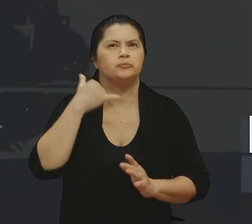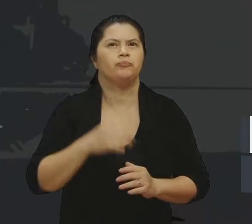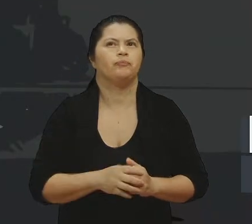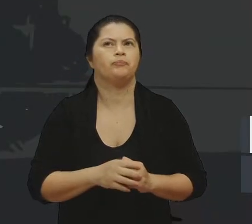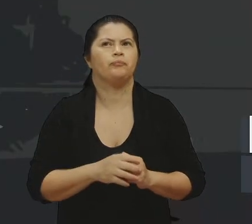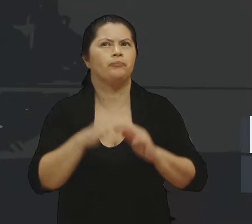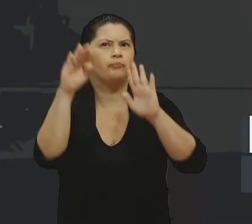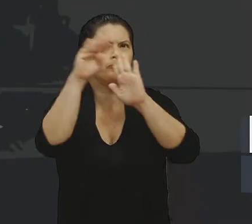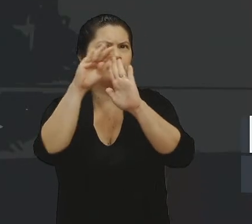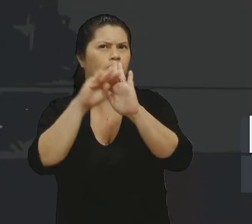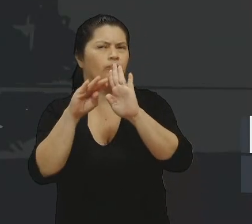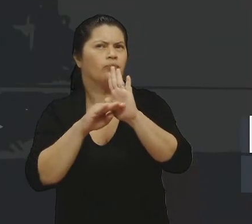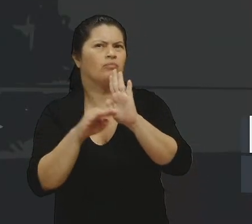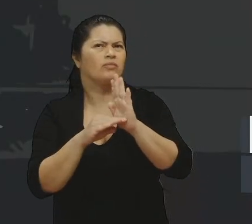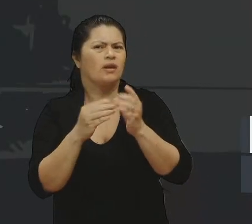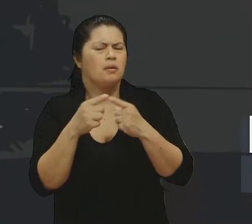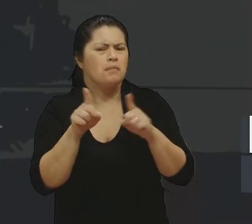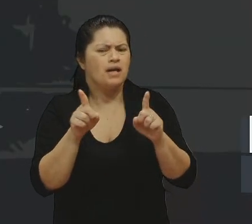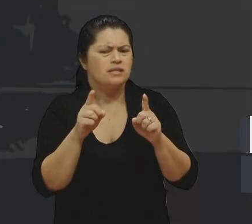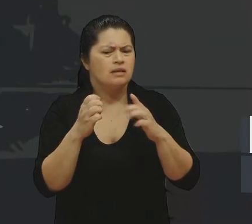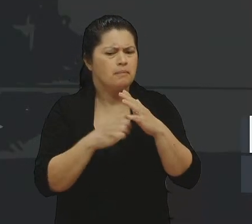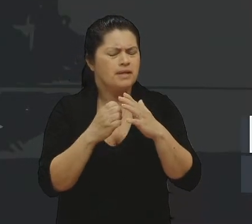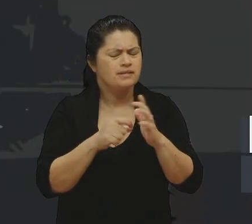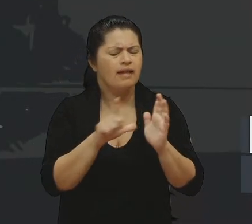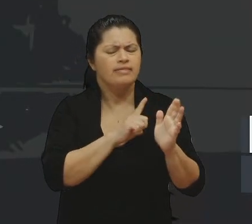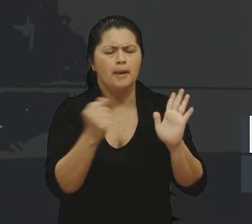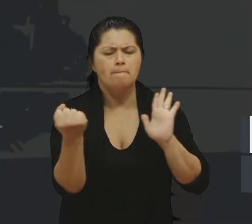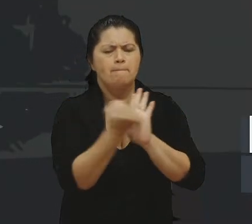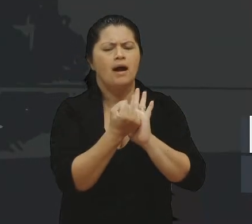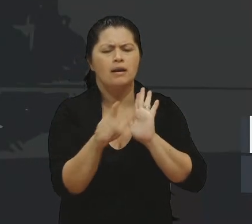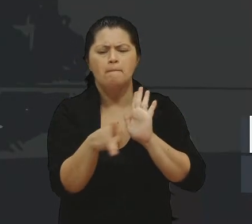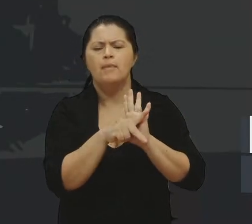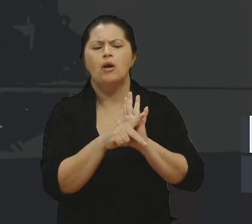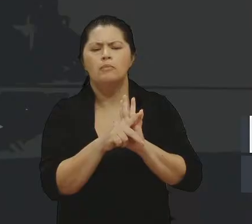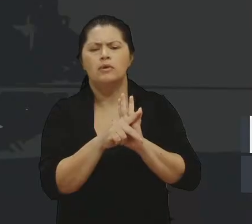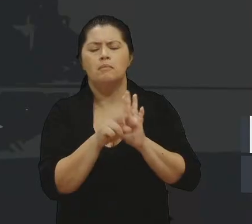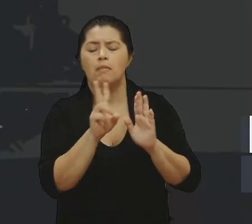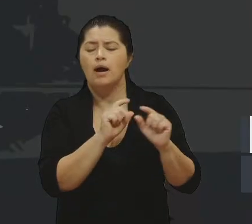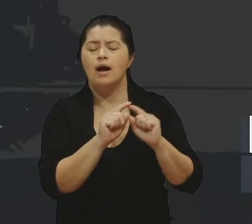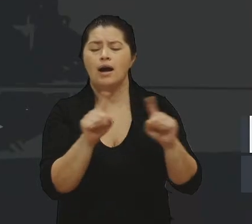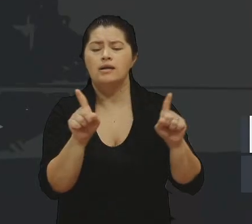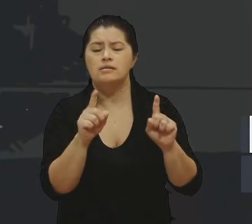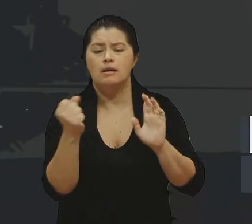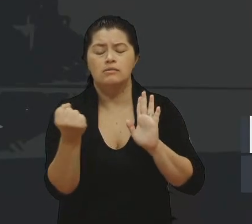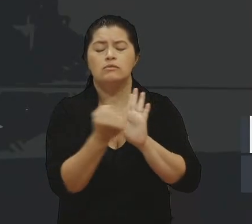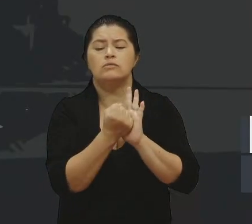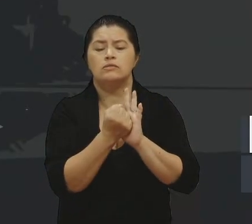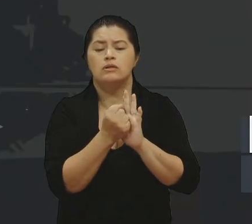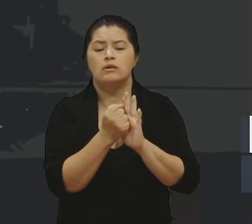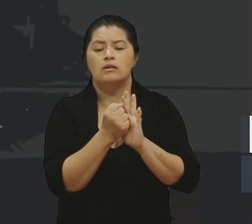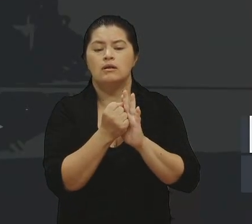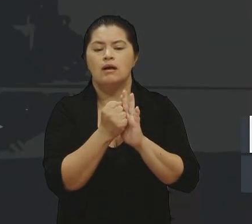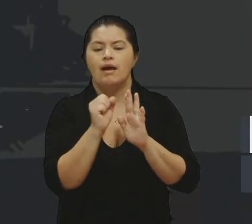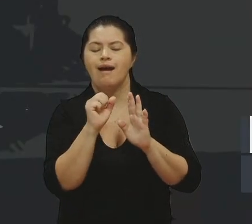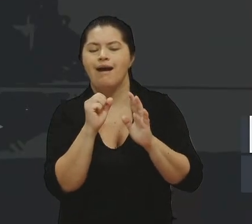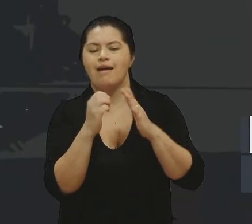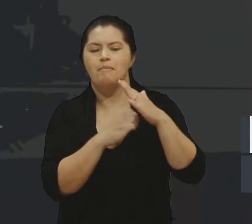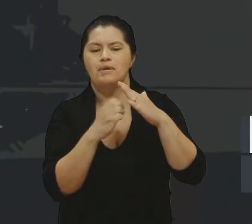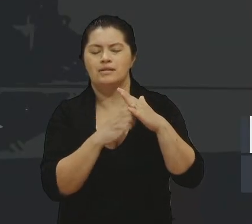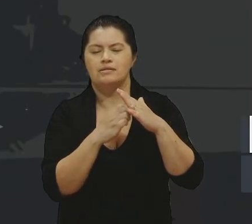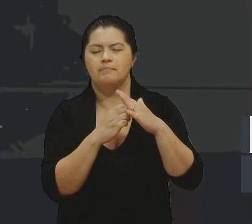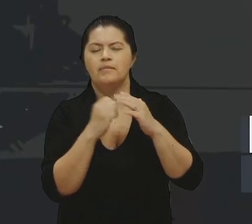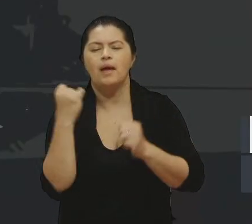Aí vocês vão me dizer assim, Alex, mas uma empresa ela tem uma marca. Tem, mas muitas vezes ela não se posiciona como marca, ela se posiciona como empresa. E isso é